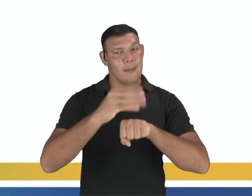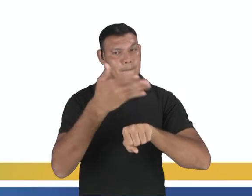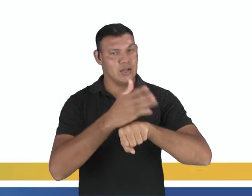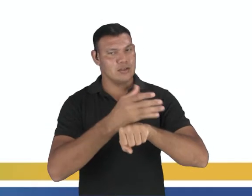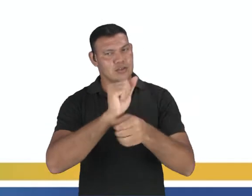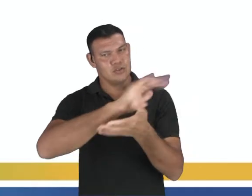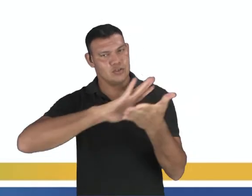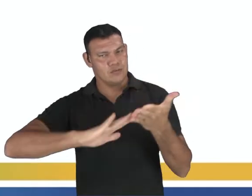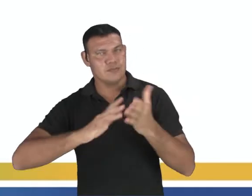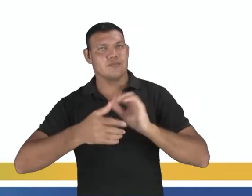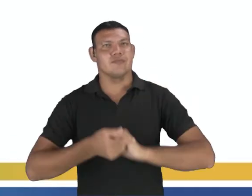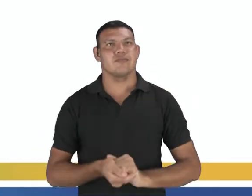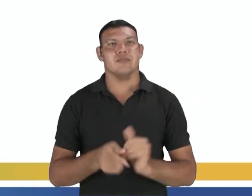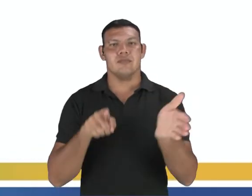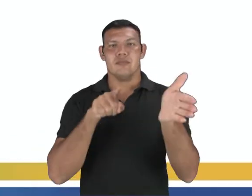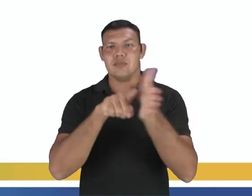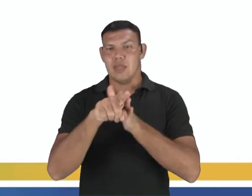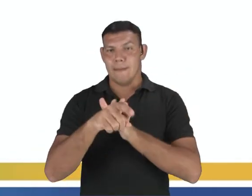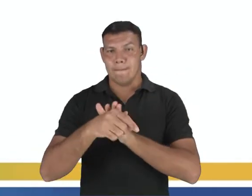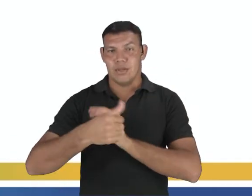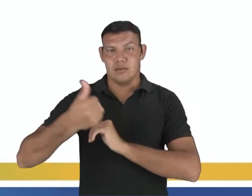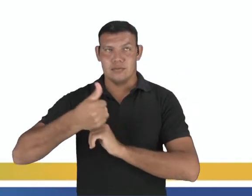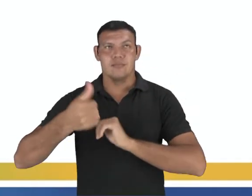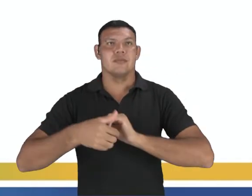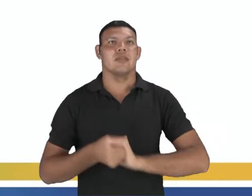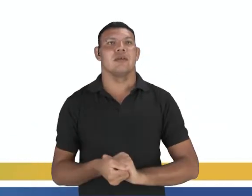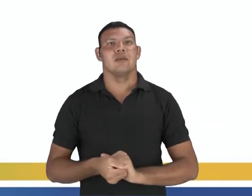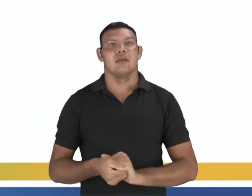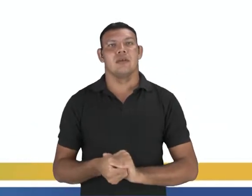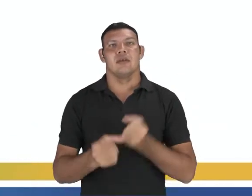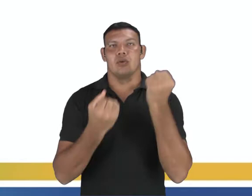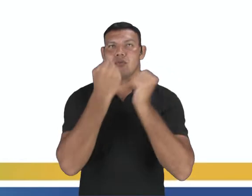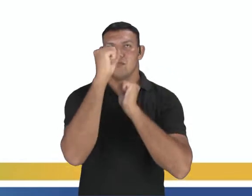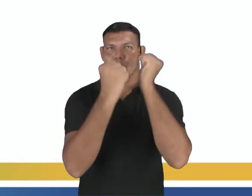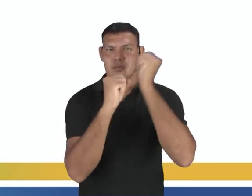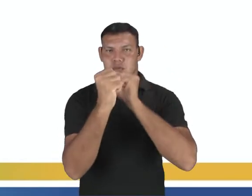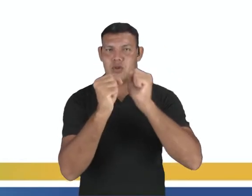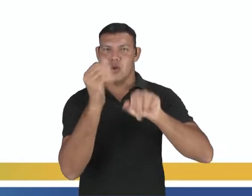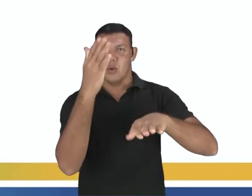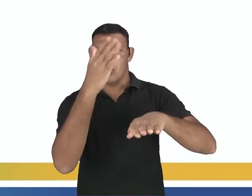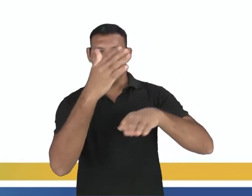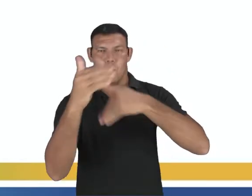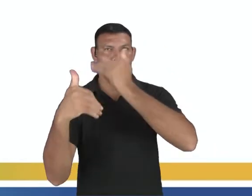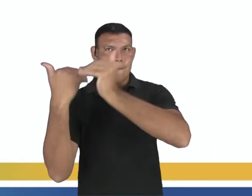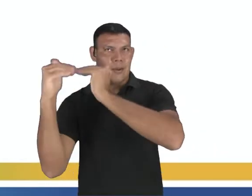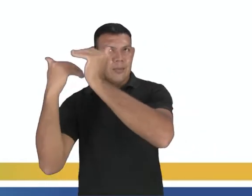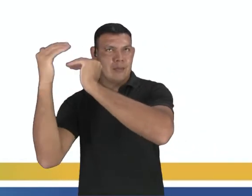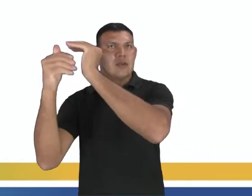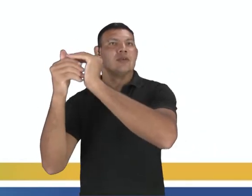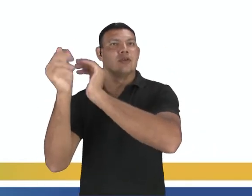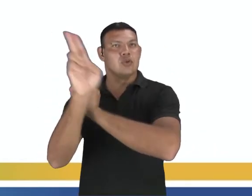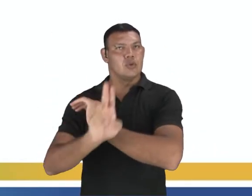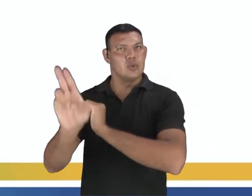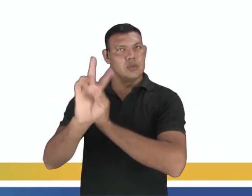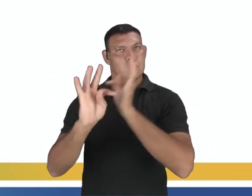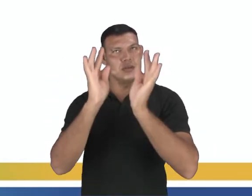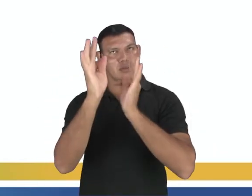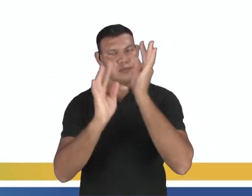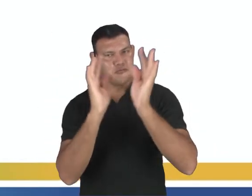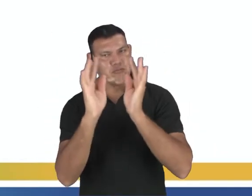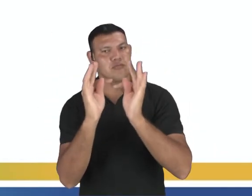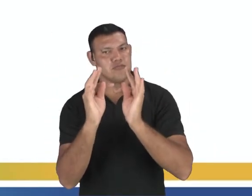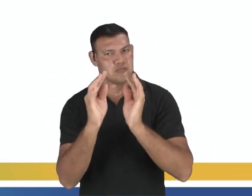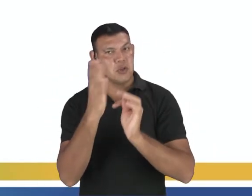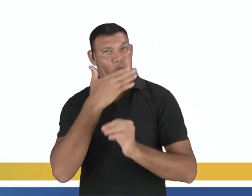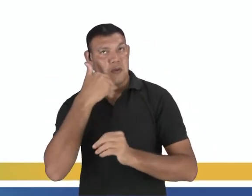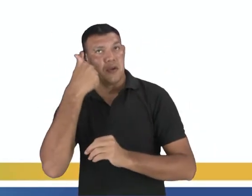Questão: o setor industrial tem se modernizado, utilizando tecnologias cada vez mais sofisticadas,